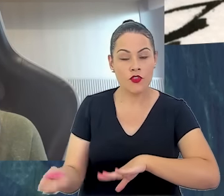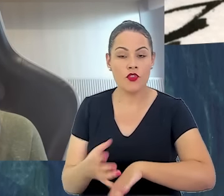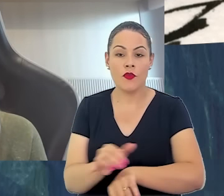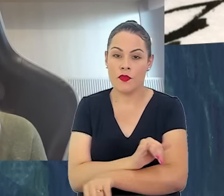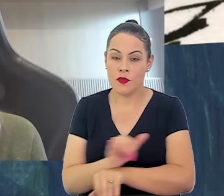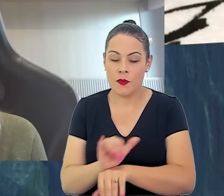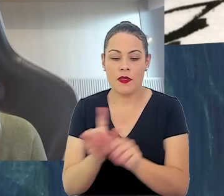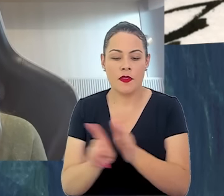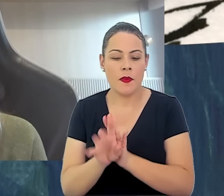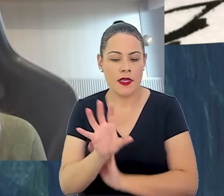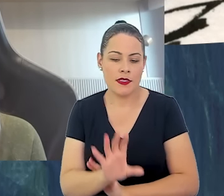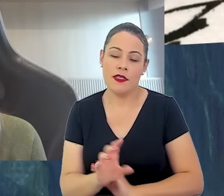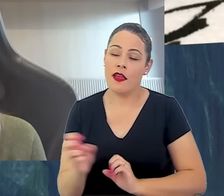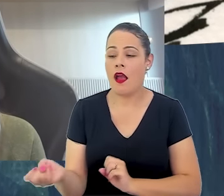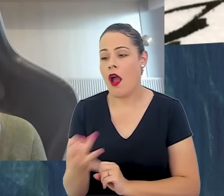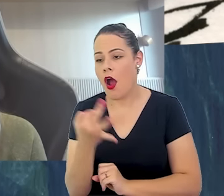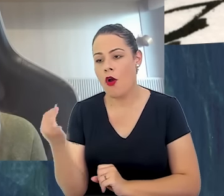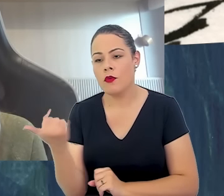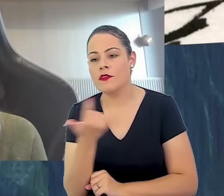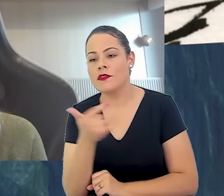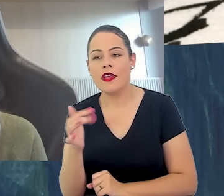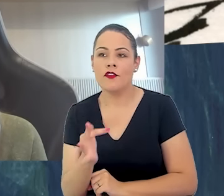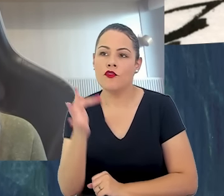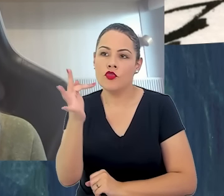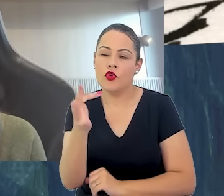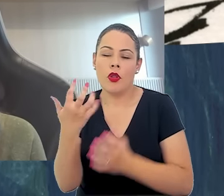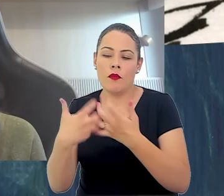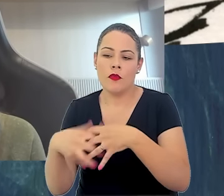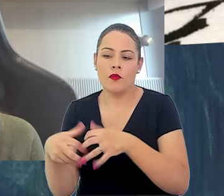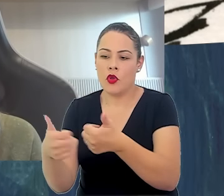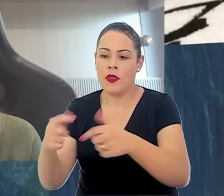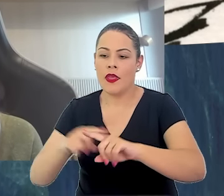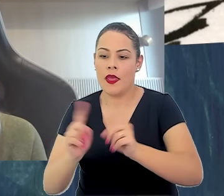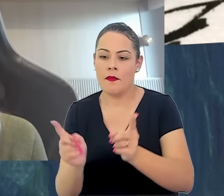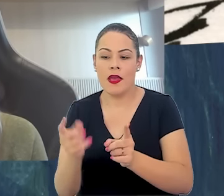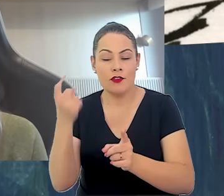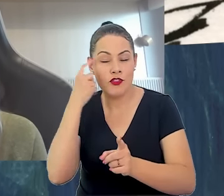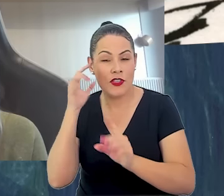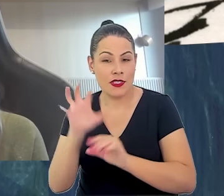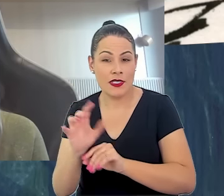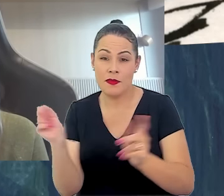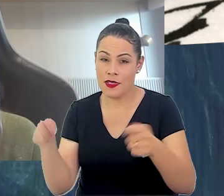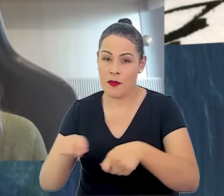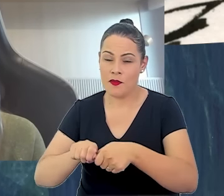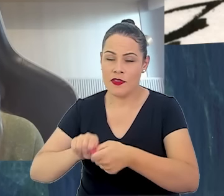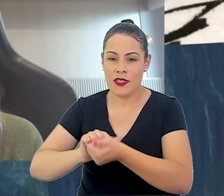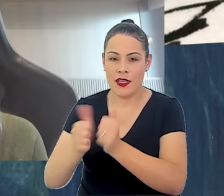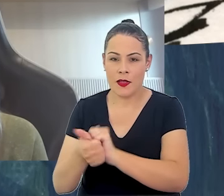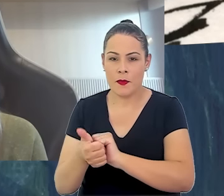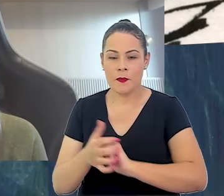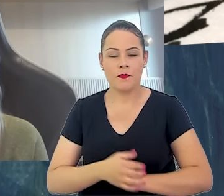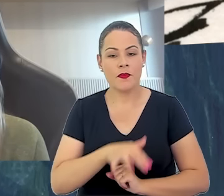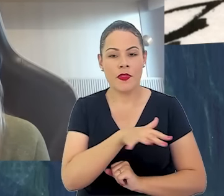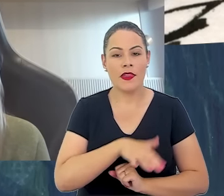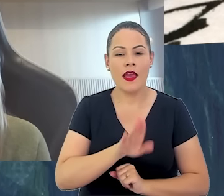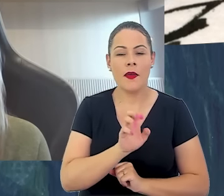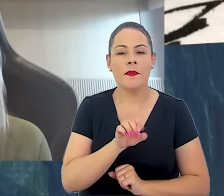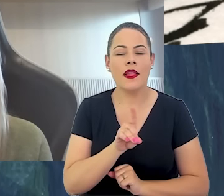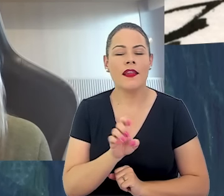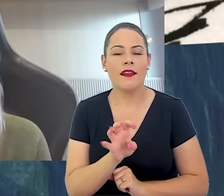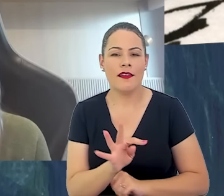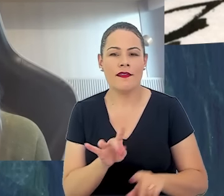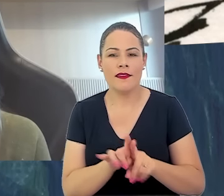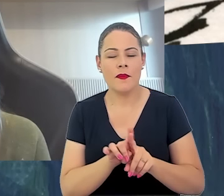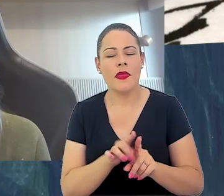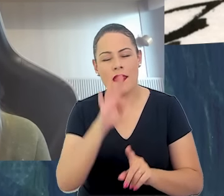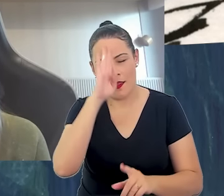de novos instrumentos, mesmo que alguns deles não venham a funcionar como nós pensamos. Na área de blended, eu